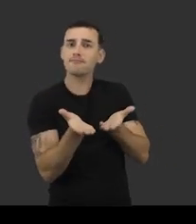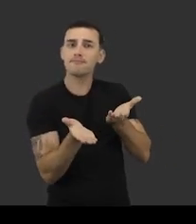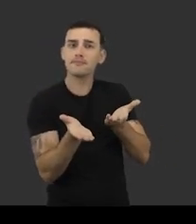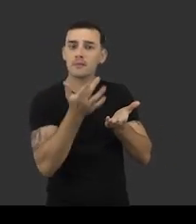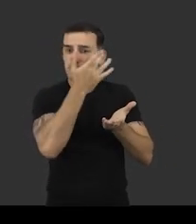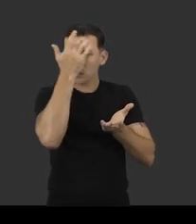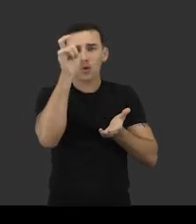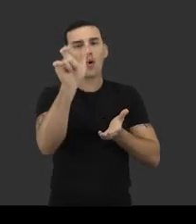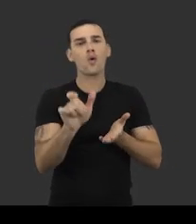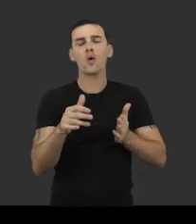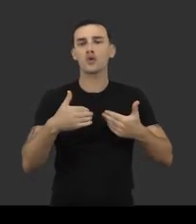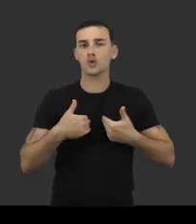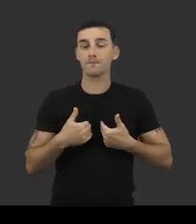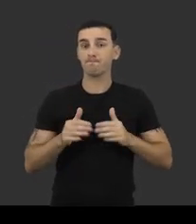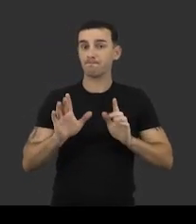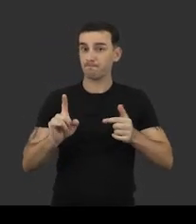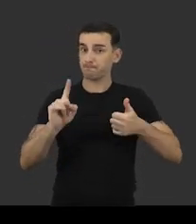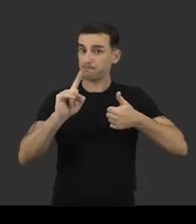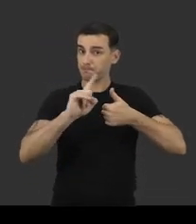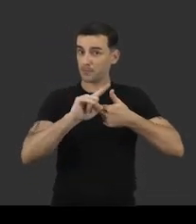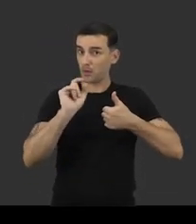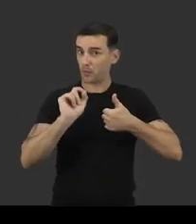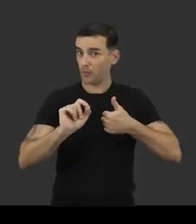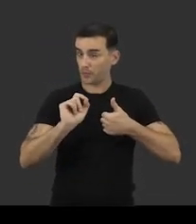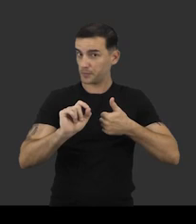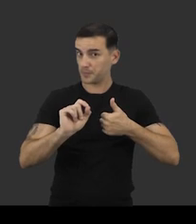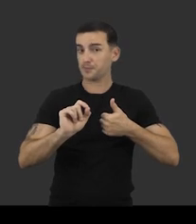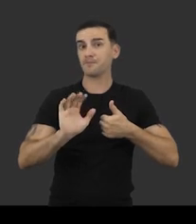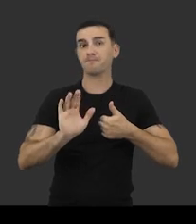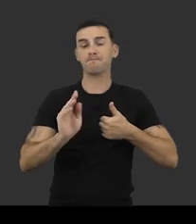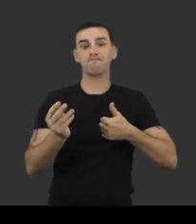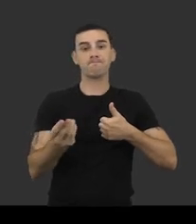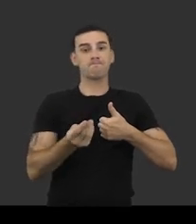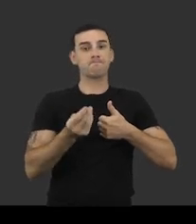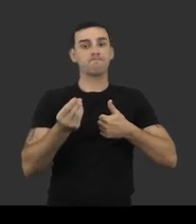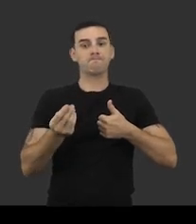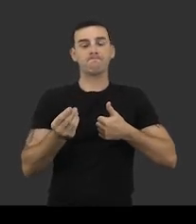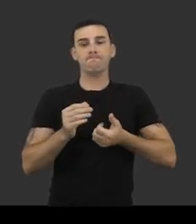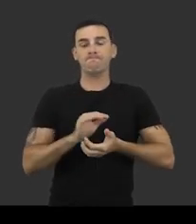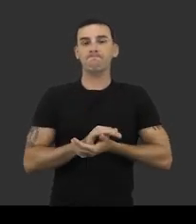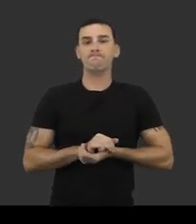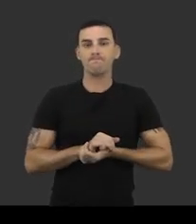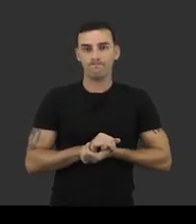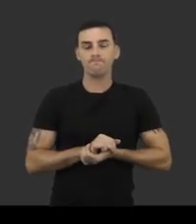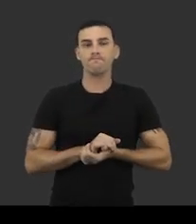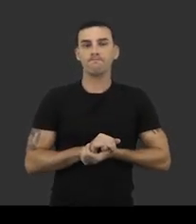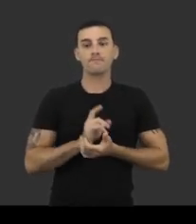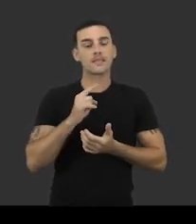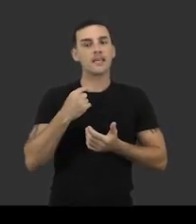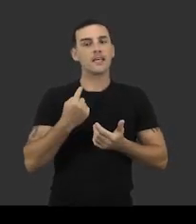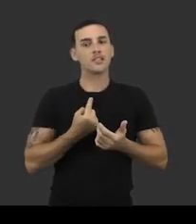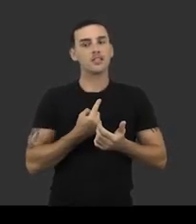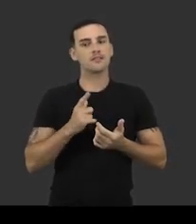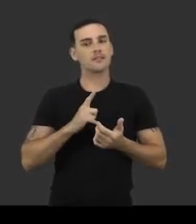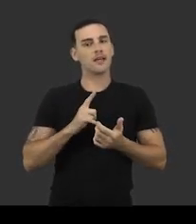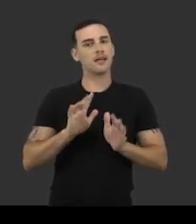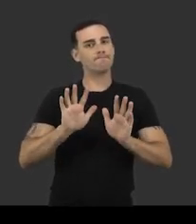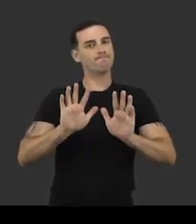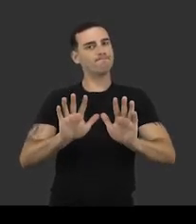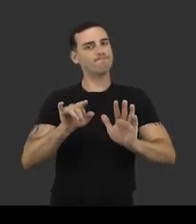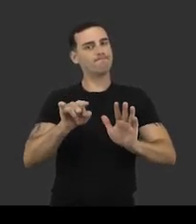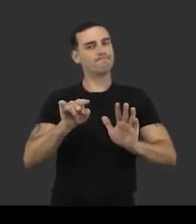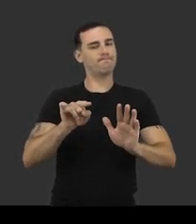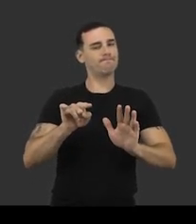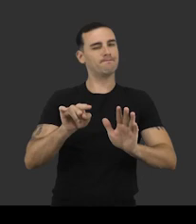paciente com TEA? Primeiro, ele precisa saber que a gente está lidando com o espectro, né?